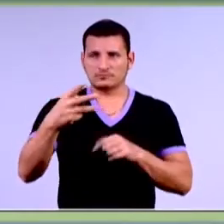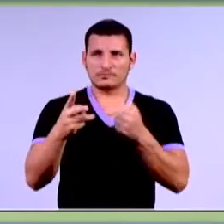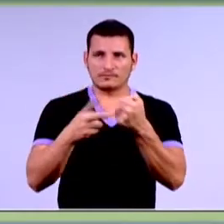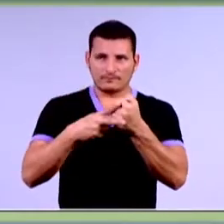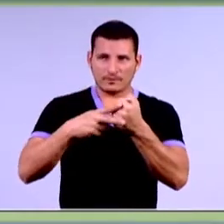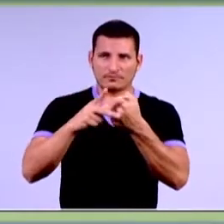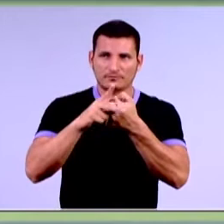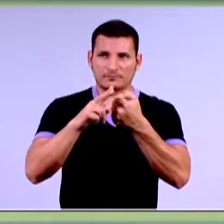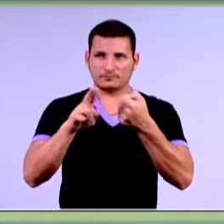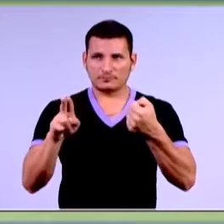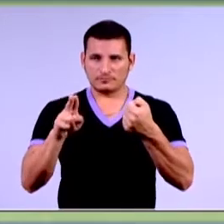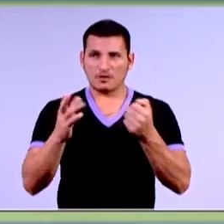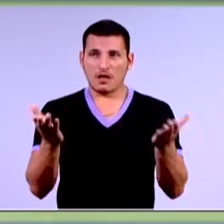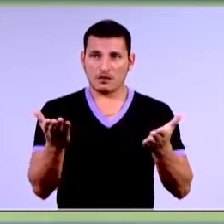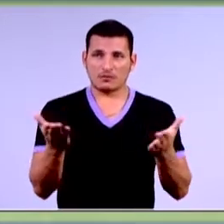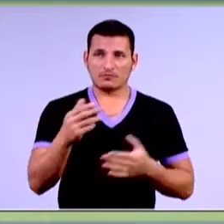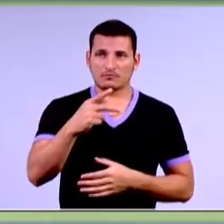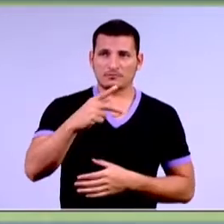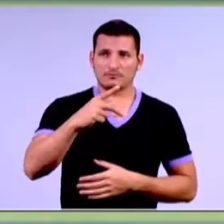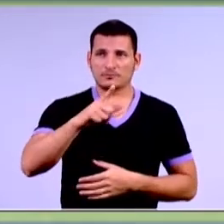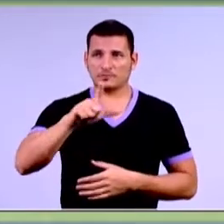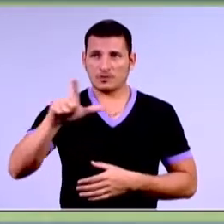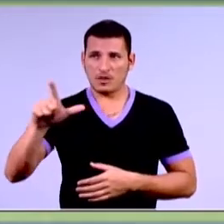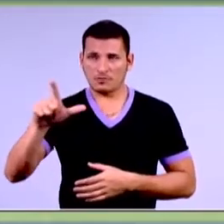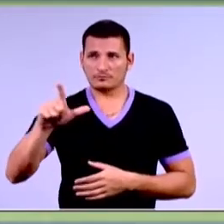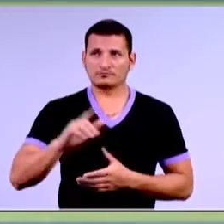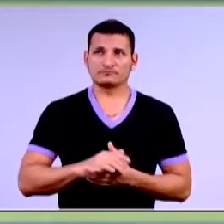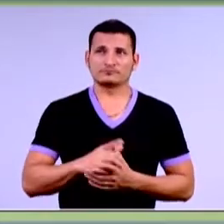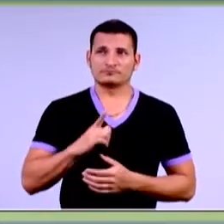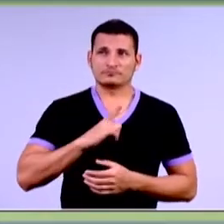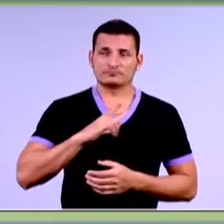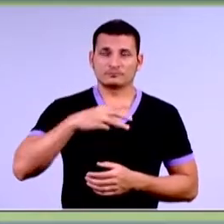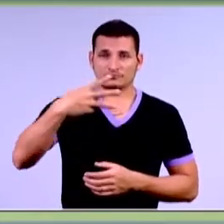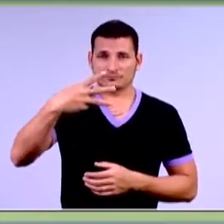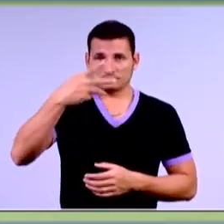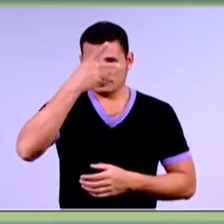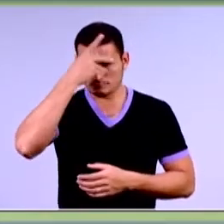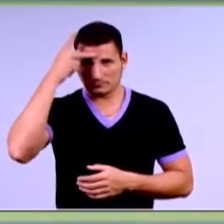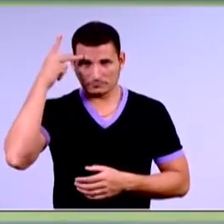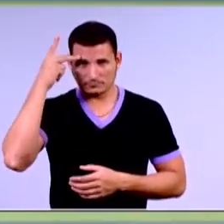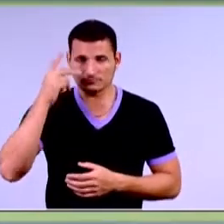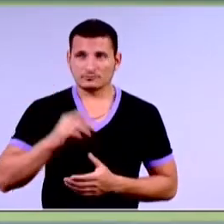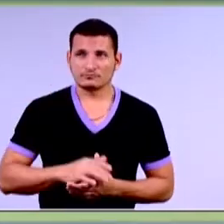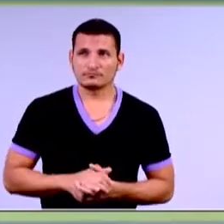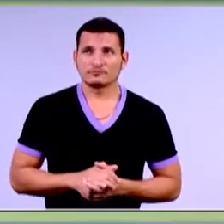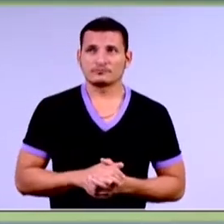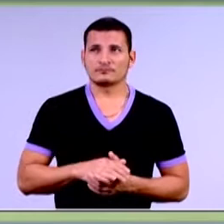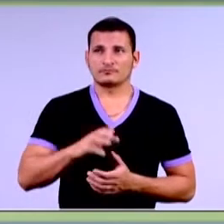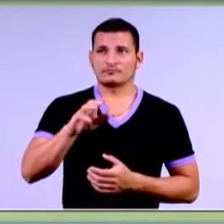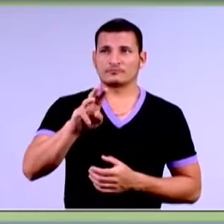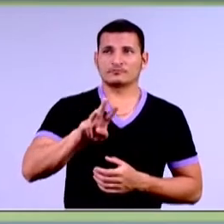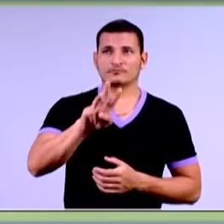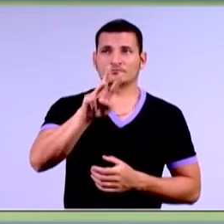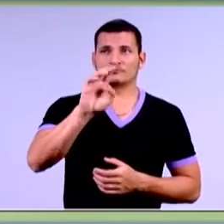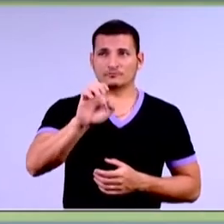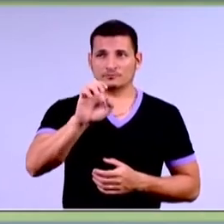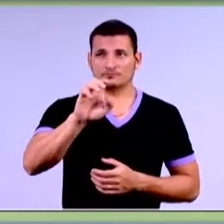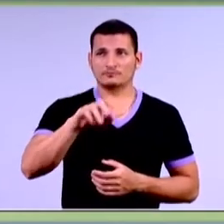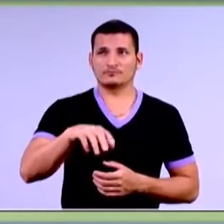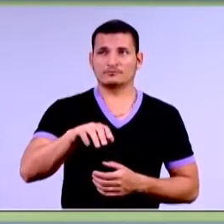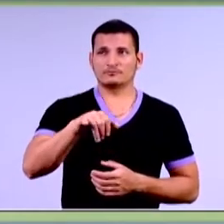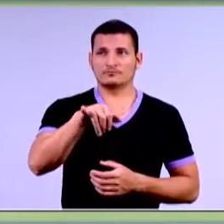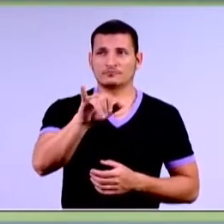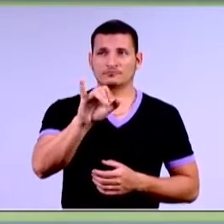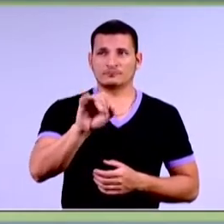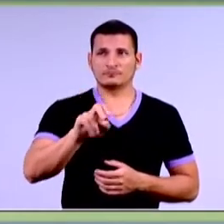vamos agora procurar o núcleo rural nós temos essas três pessoas wii eo e dei meu